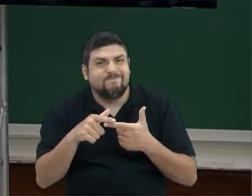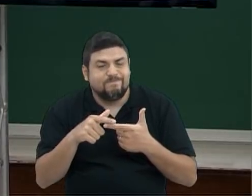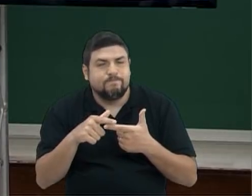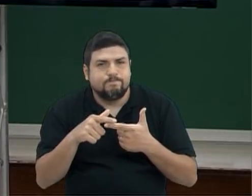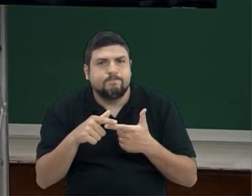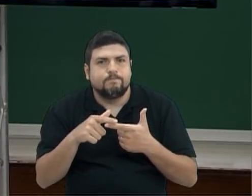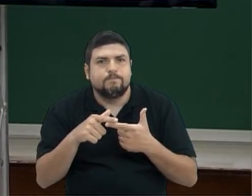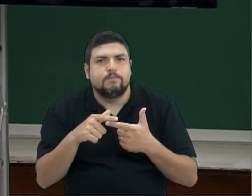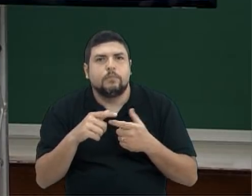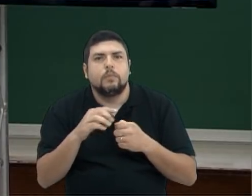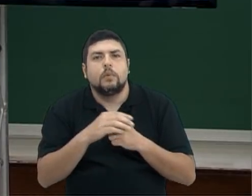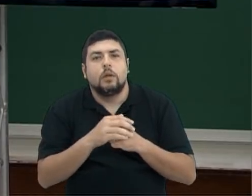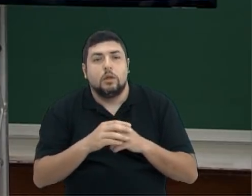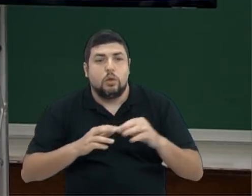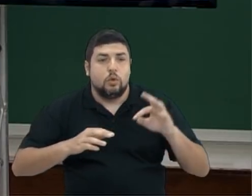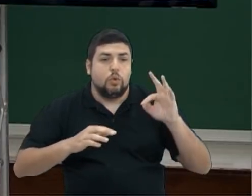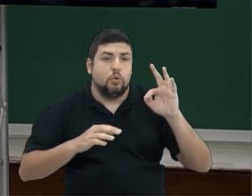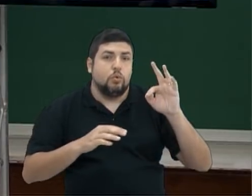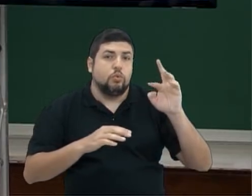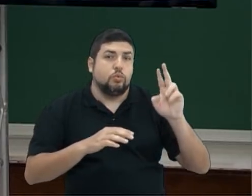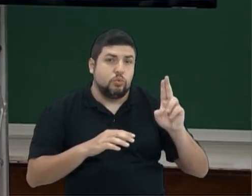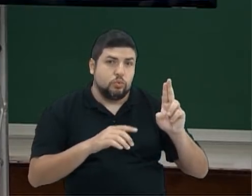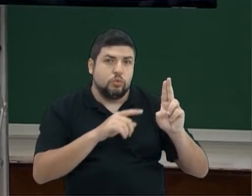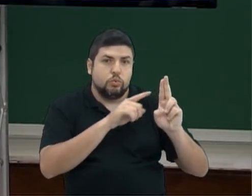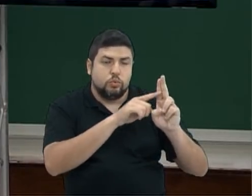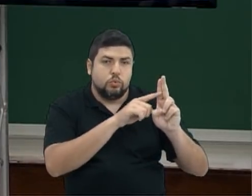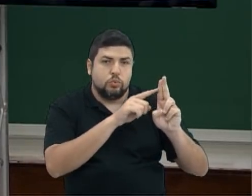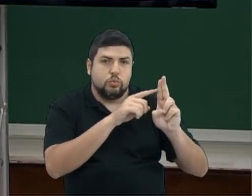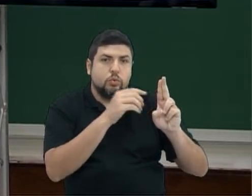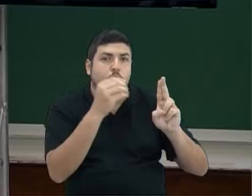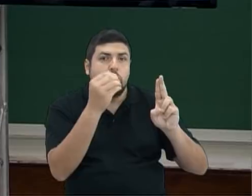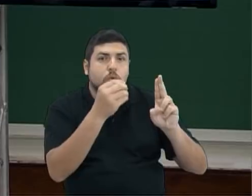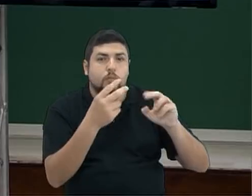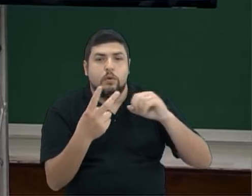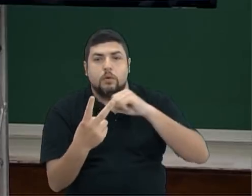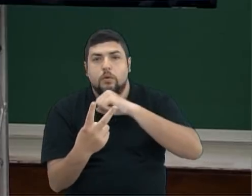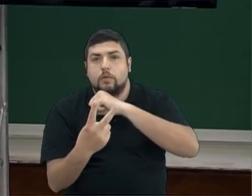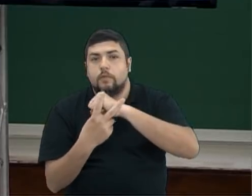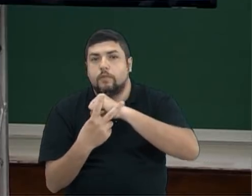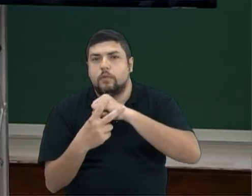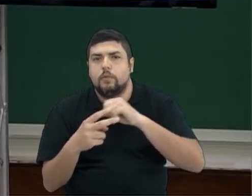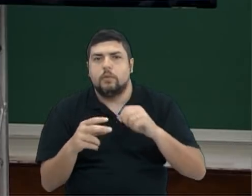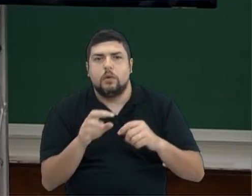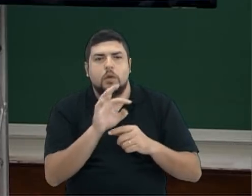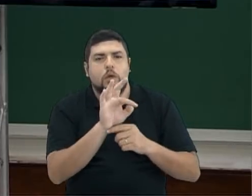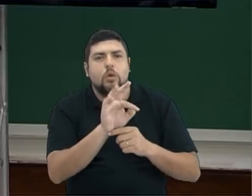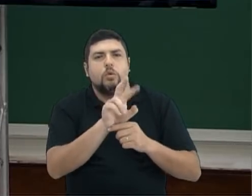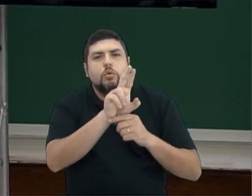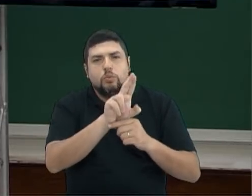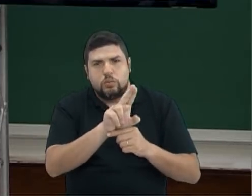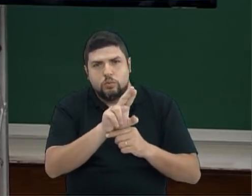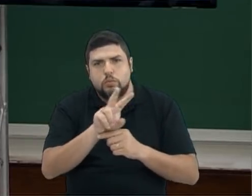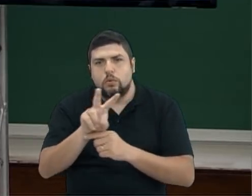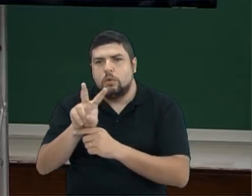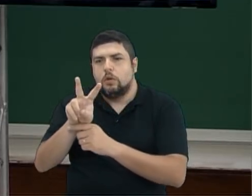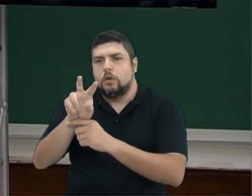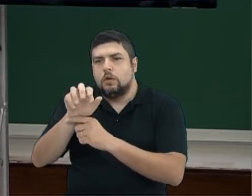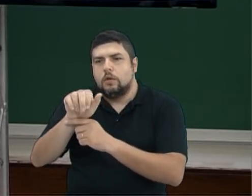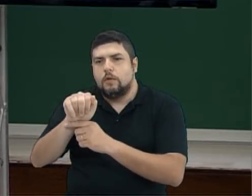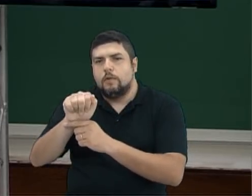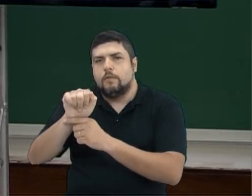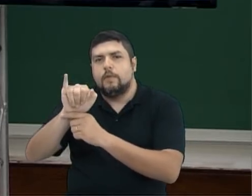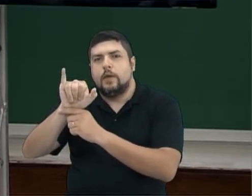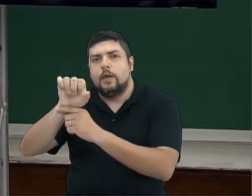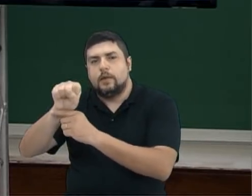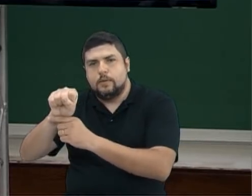problema. O tu, eu tenho que dizer o verbo assim, tu vais, né?